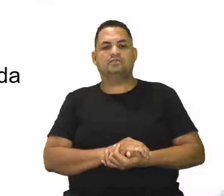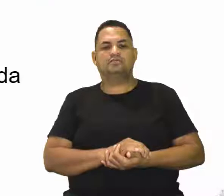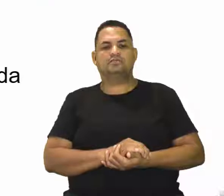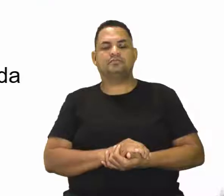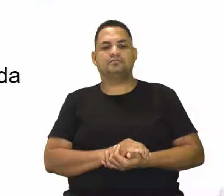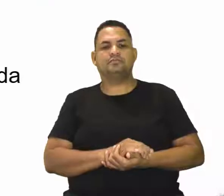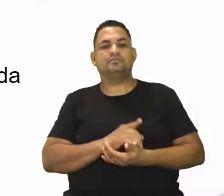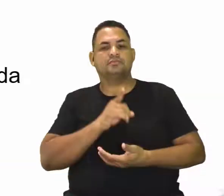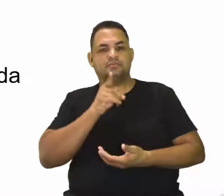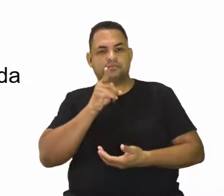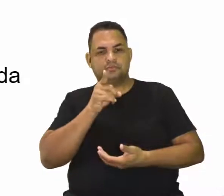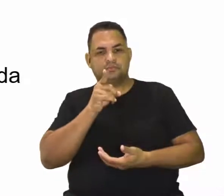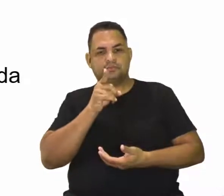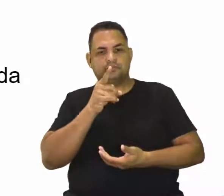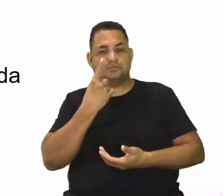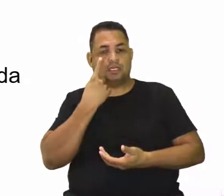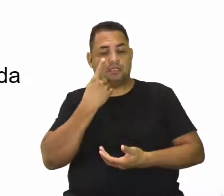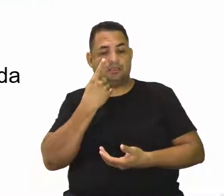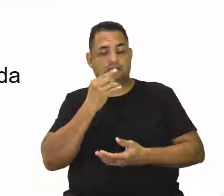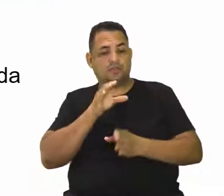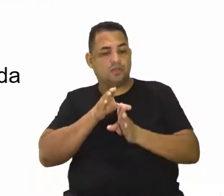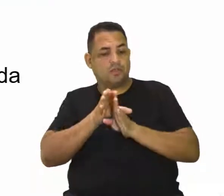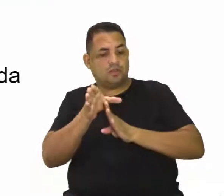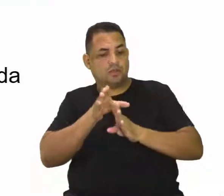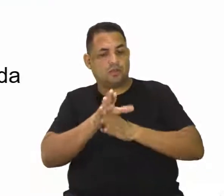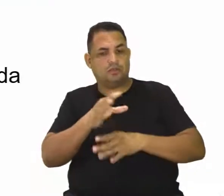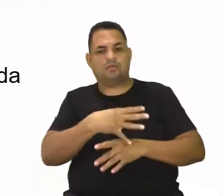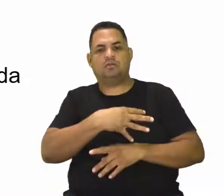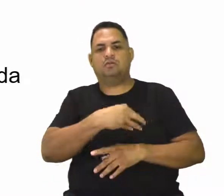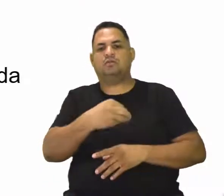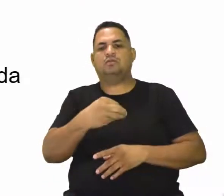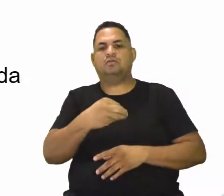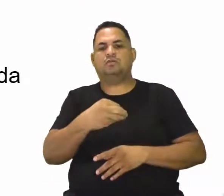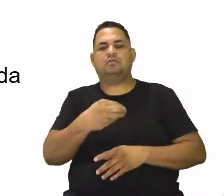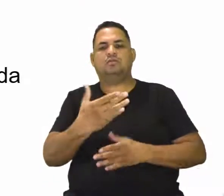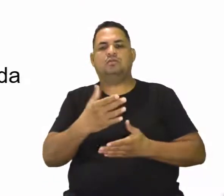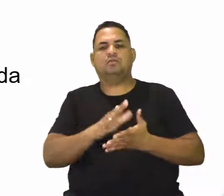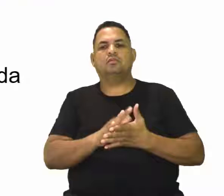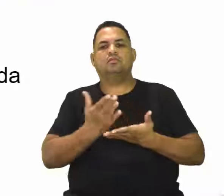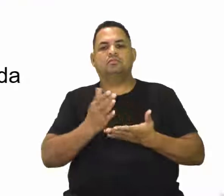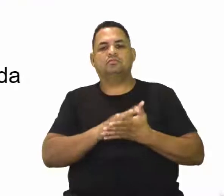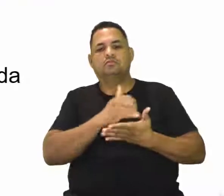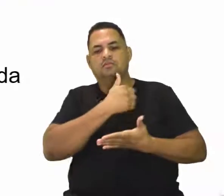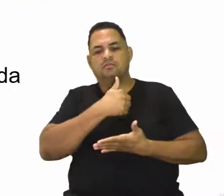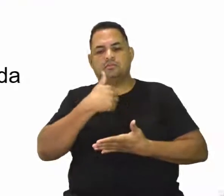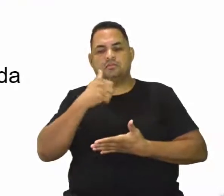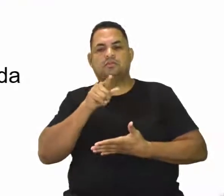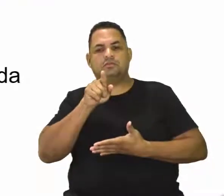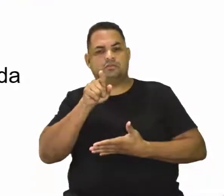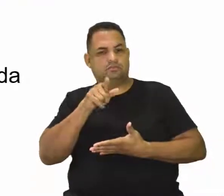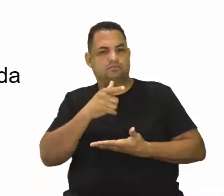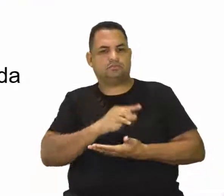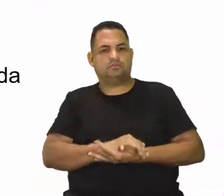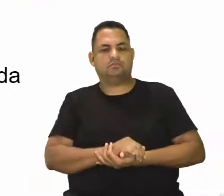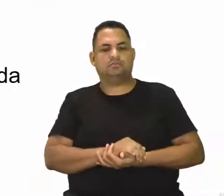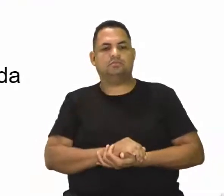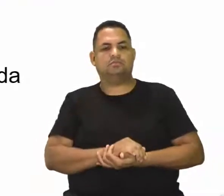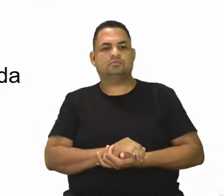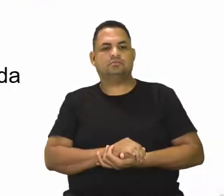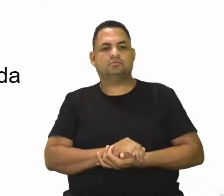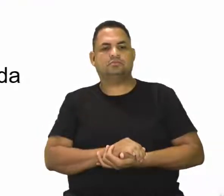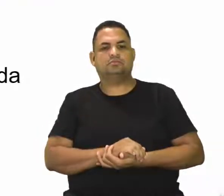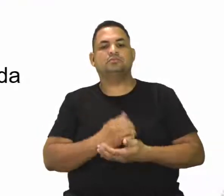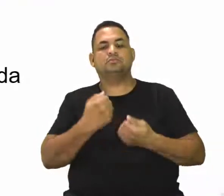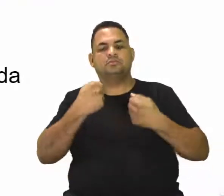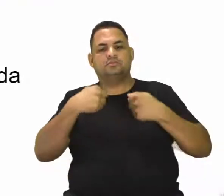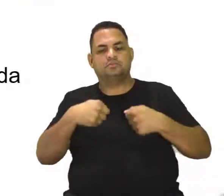frente. E você orienta o teu filho a ser melhor do que você.